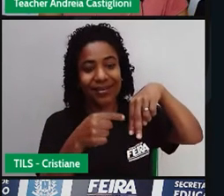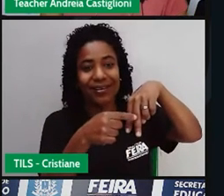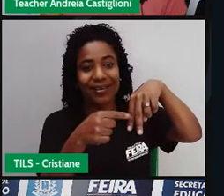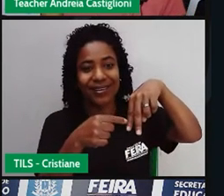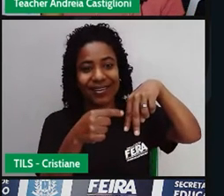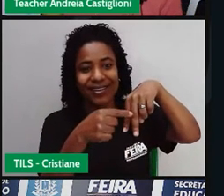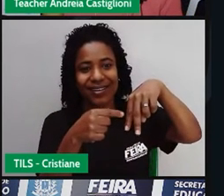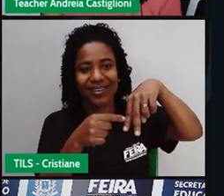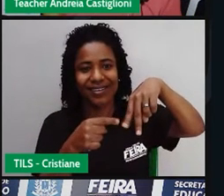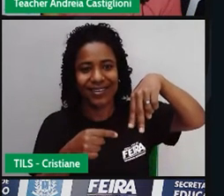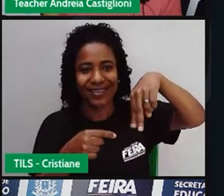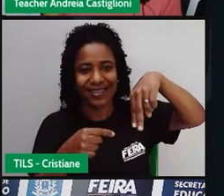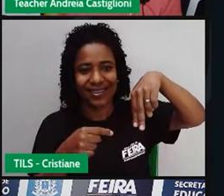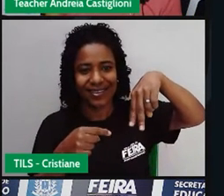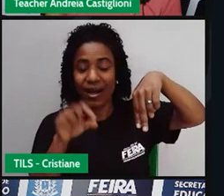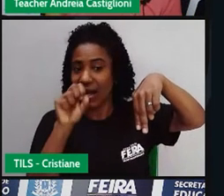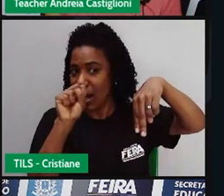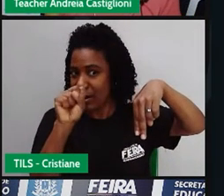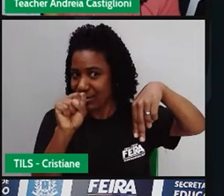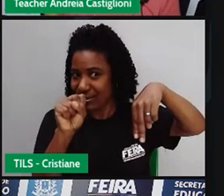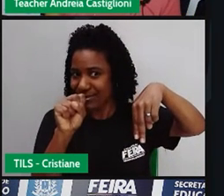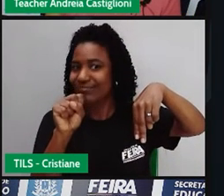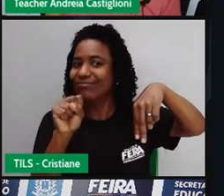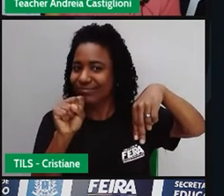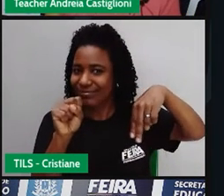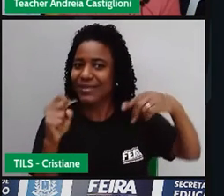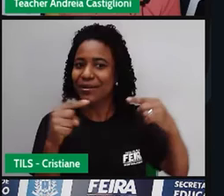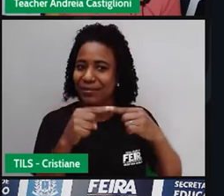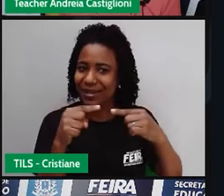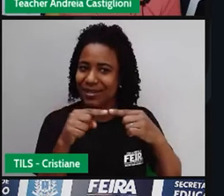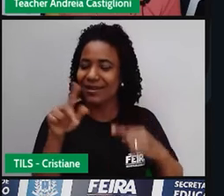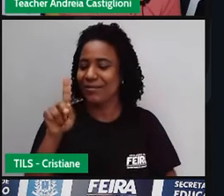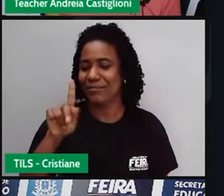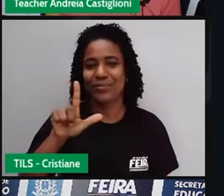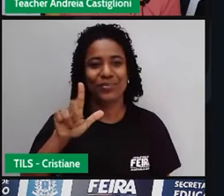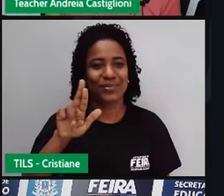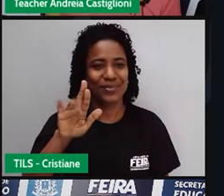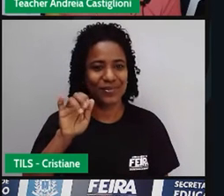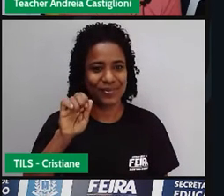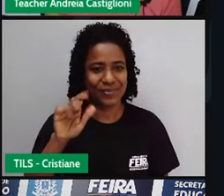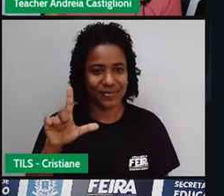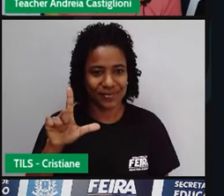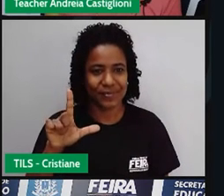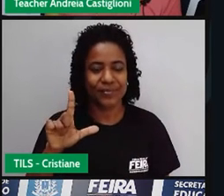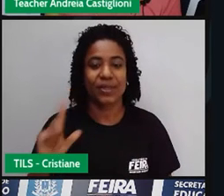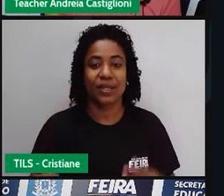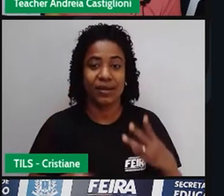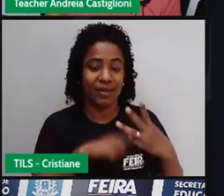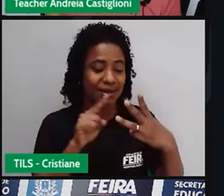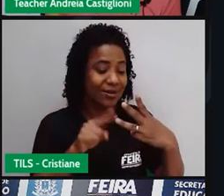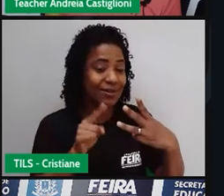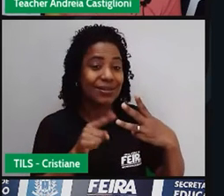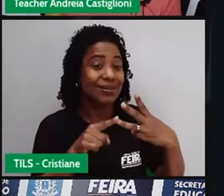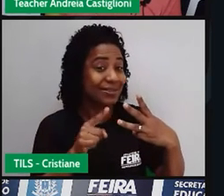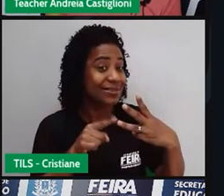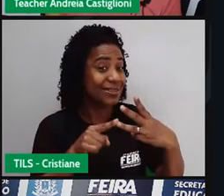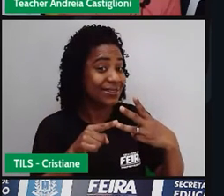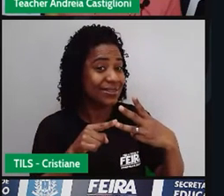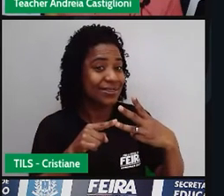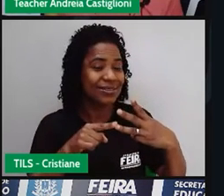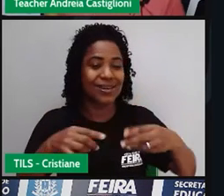espaço para as duas pernas a nossa calça a Rosa calça Dinha